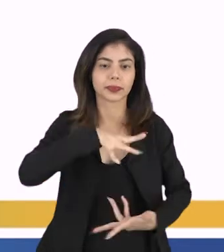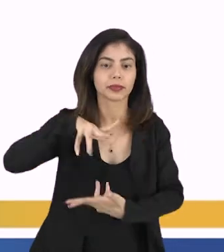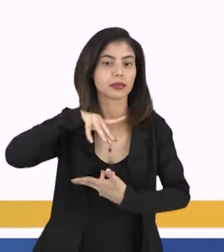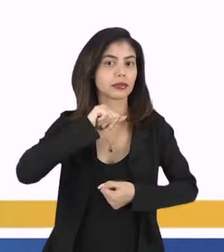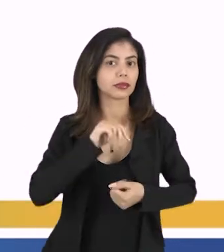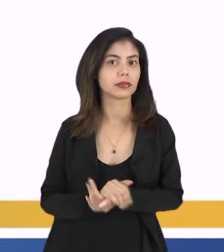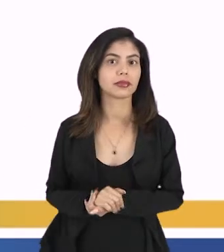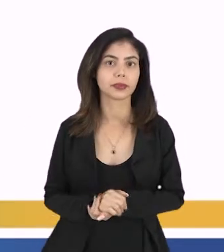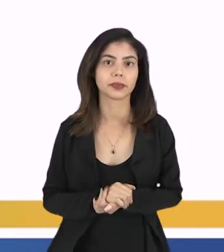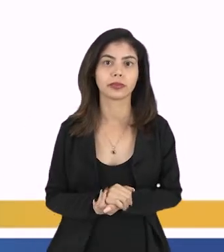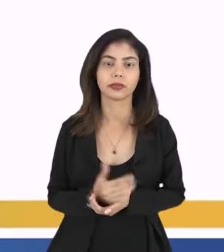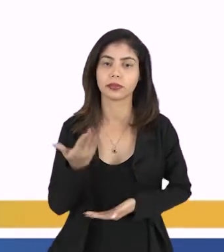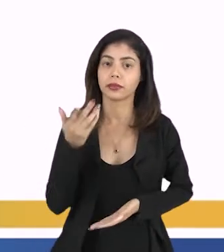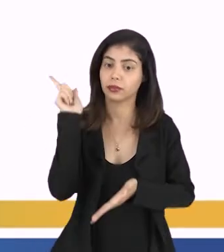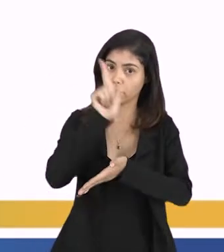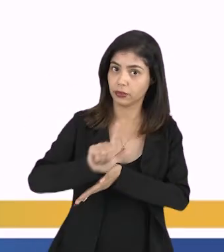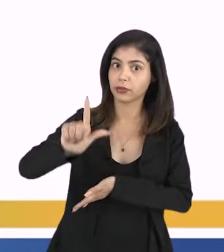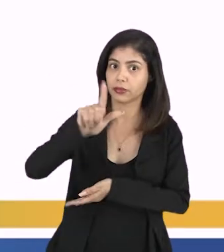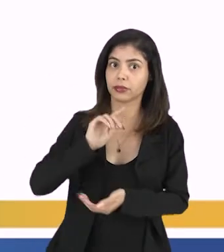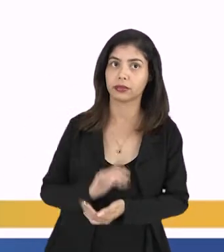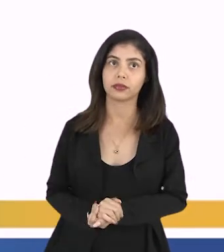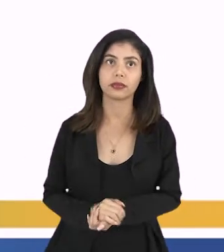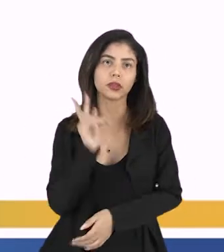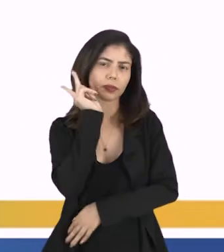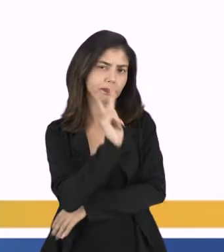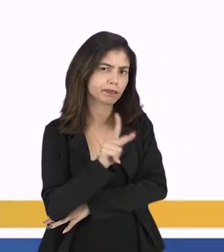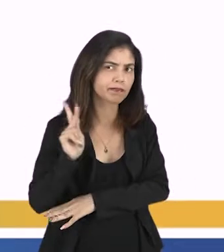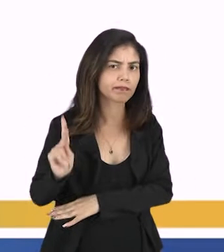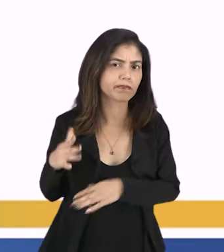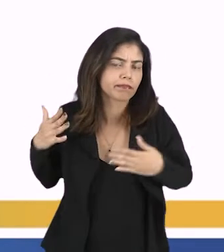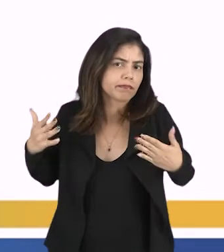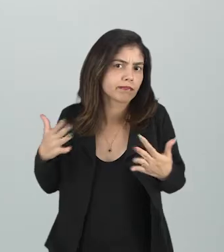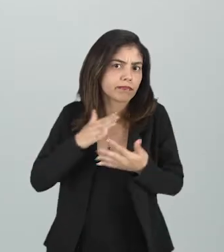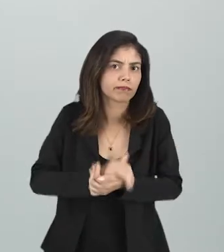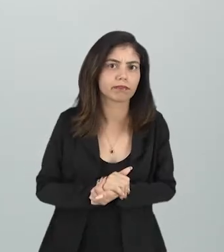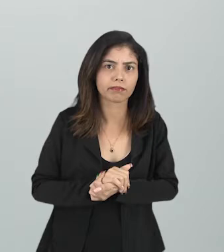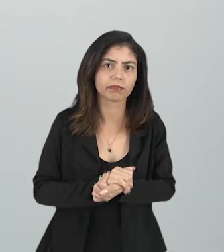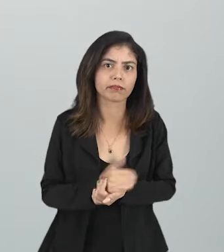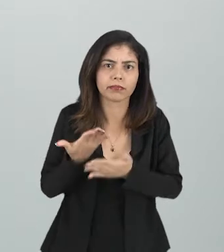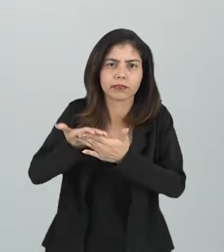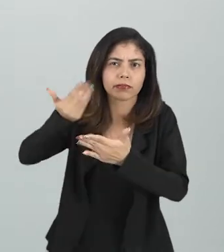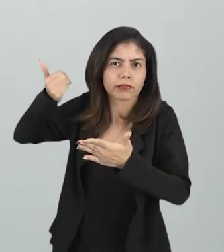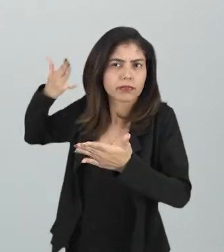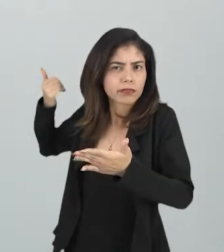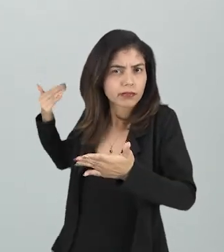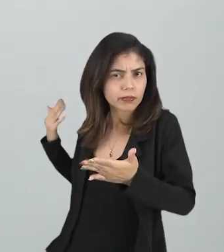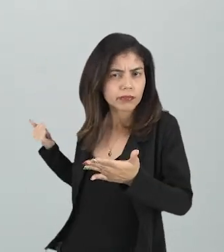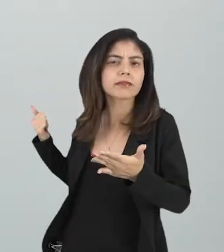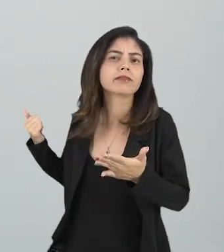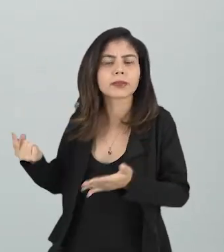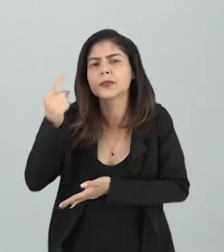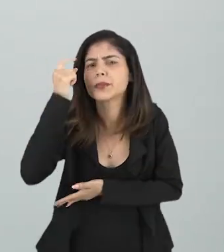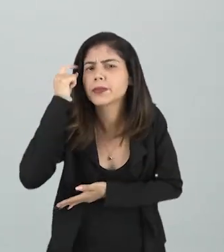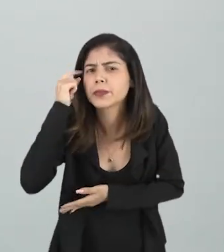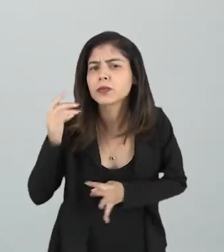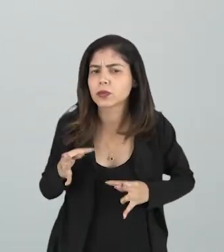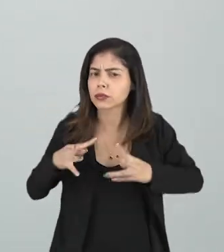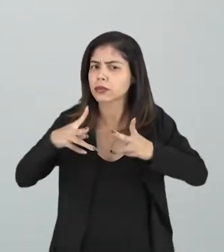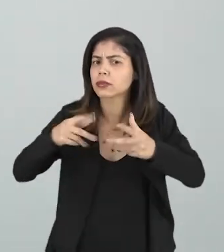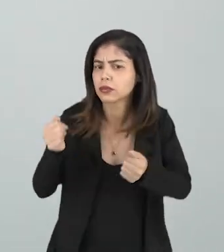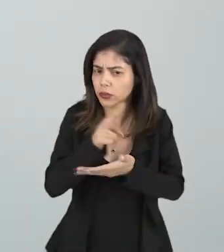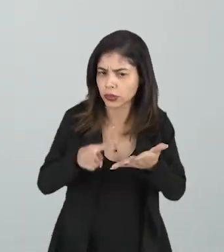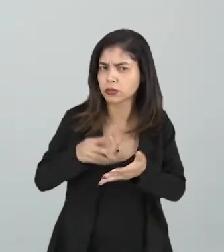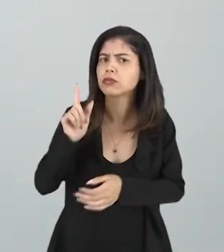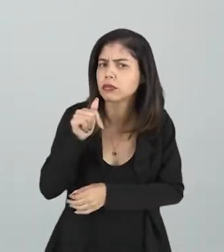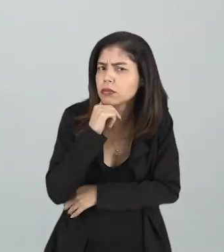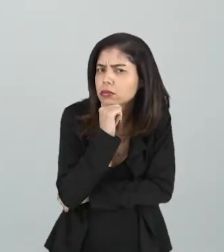mundo. Isso está em literatura. Professor, na época que surgiu esses pensadores, todo mundo sabia